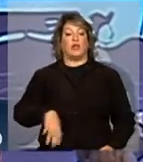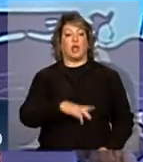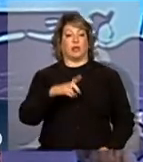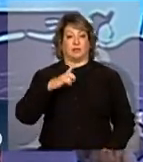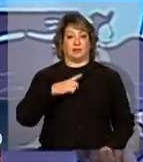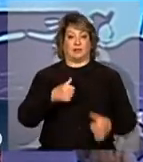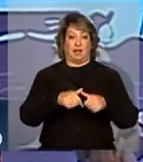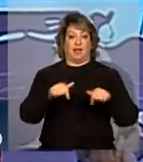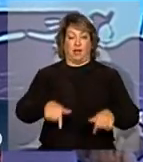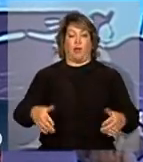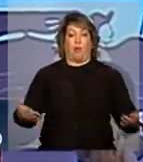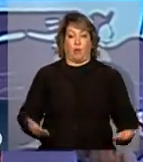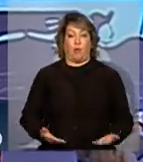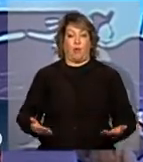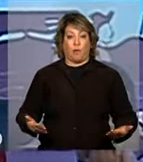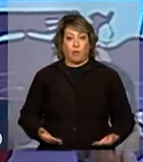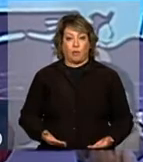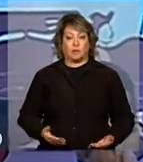aqui hoje